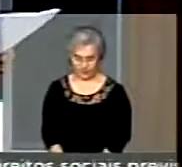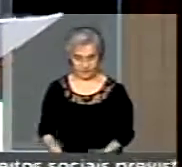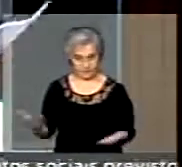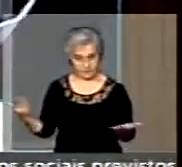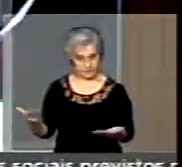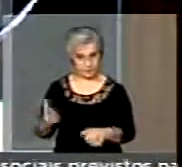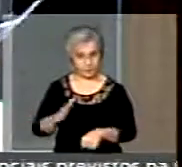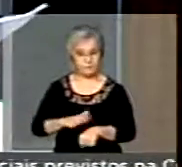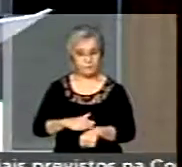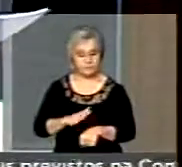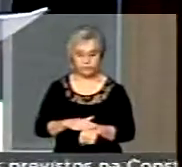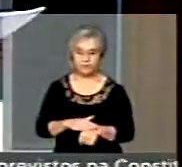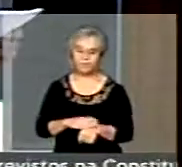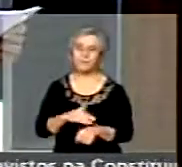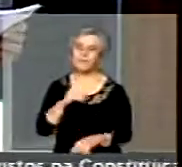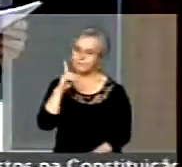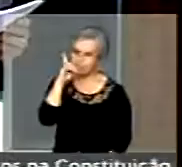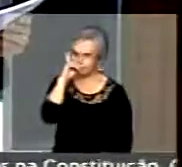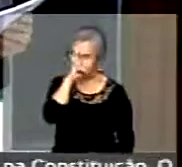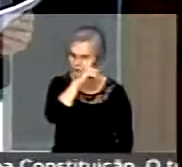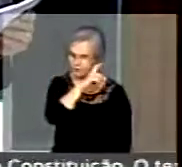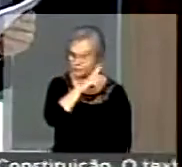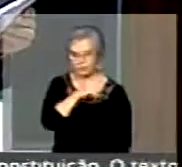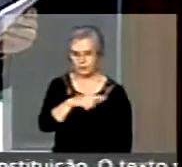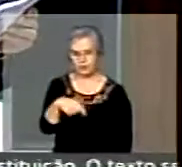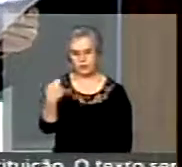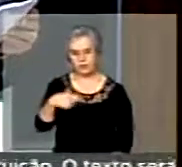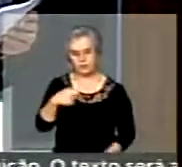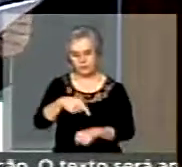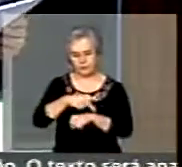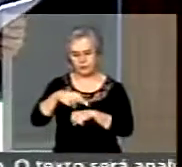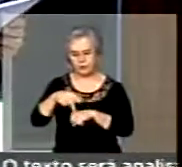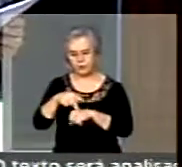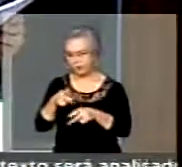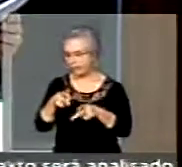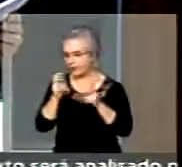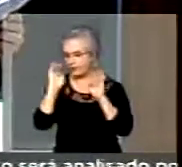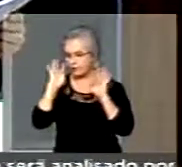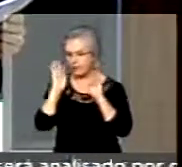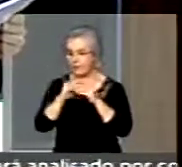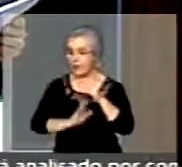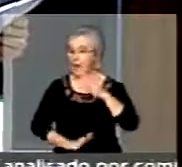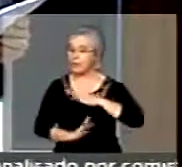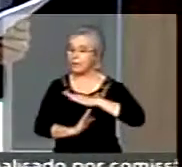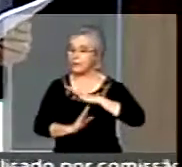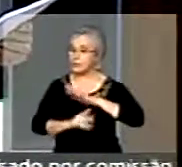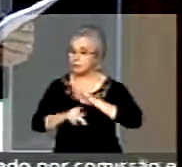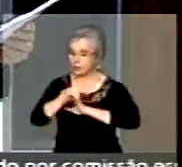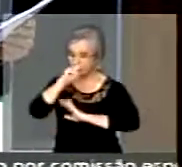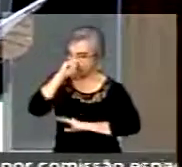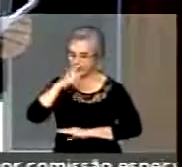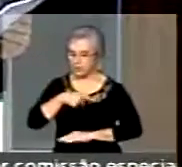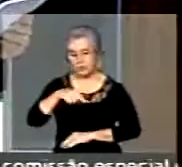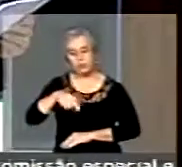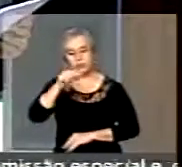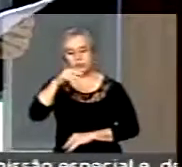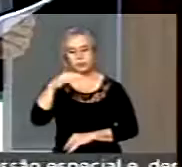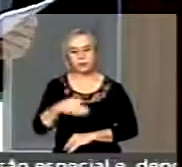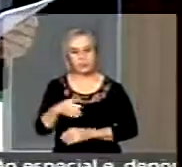momento é muito delicado. Exige que o país reconheça seus limites e faça escolhas.